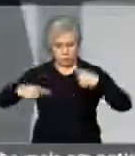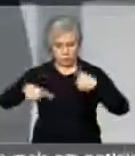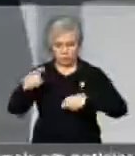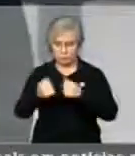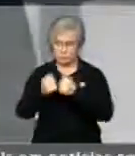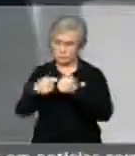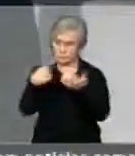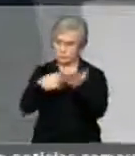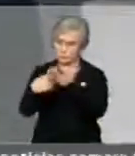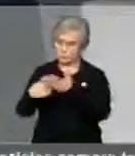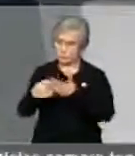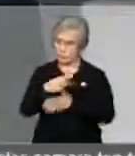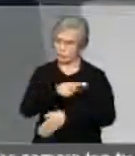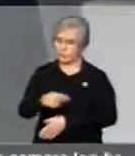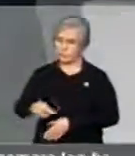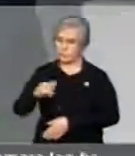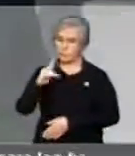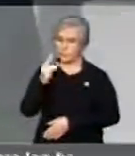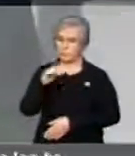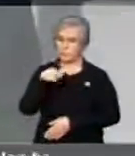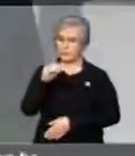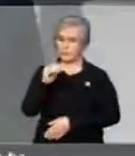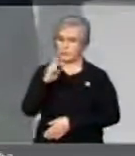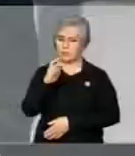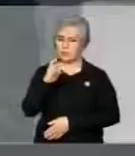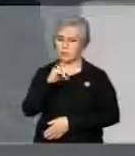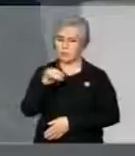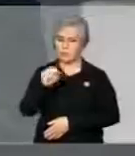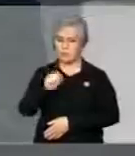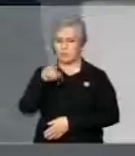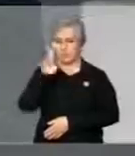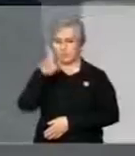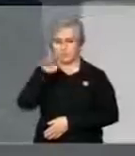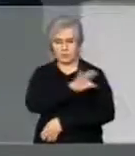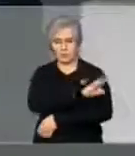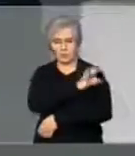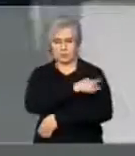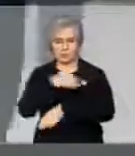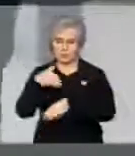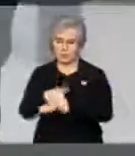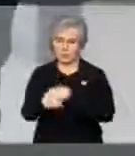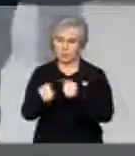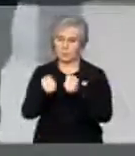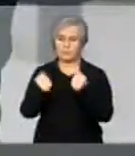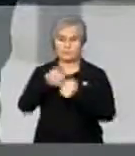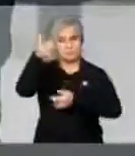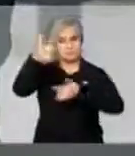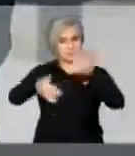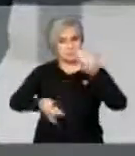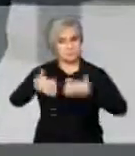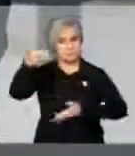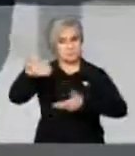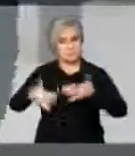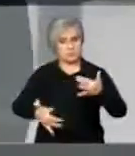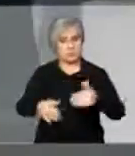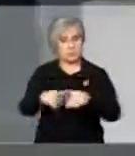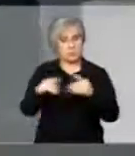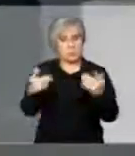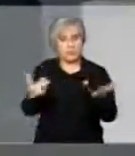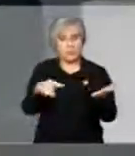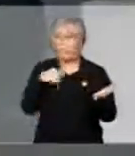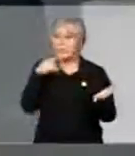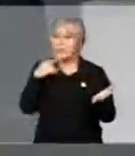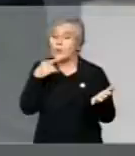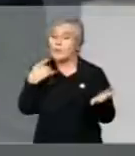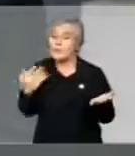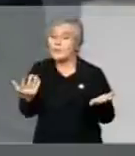o o presidente da imobras o diretor técnico estiveram conosco fizeram os esclarecimentos mas ficava a dúvida O